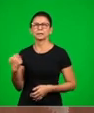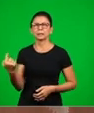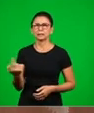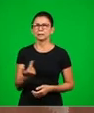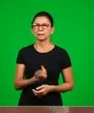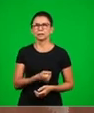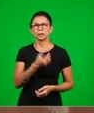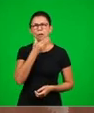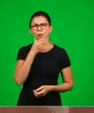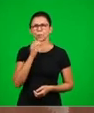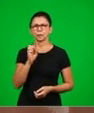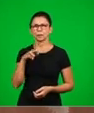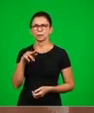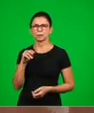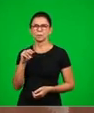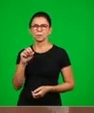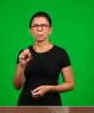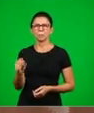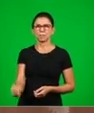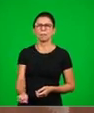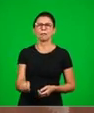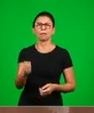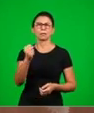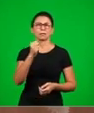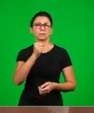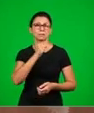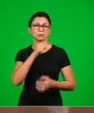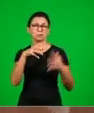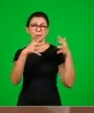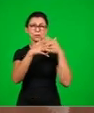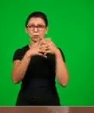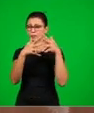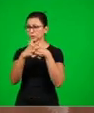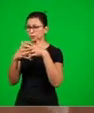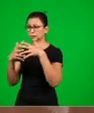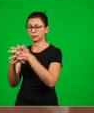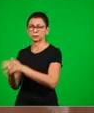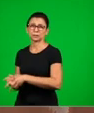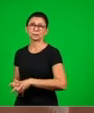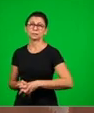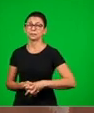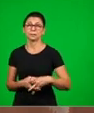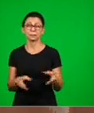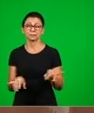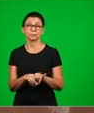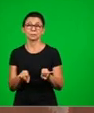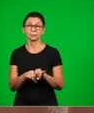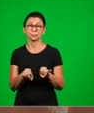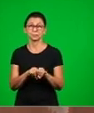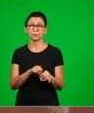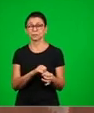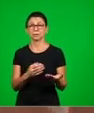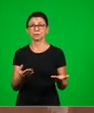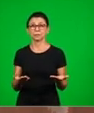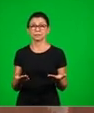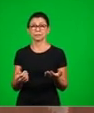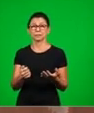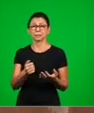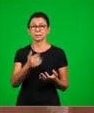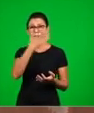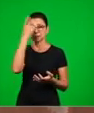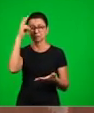chinelo, essas tolices, que com quem casou Adão, ou com quem casou o filho de Adão, isso é um problema nosso, deixa para